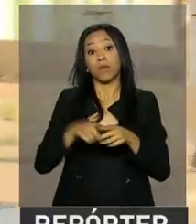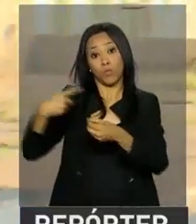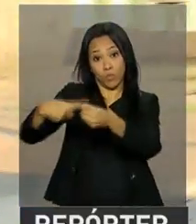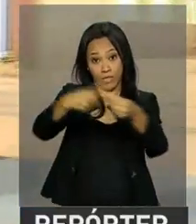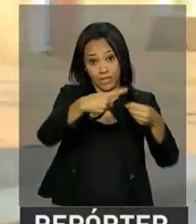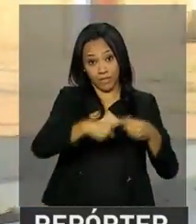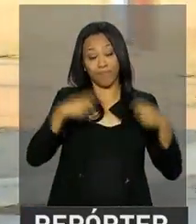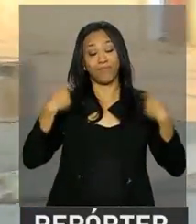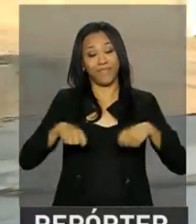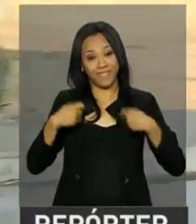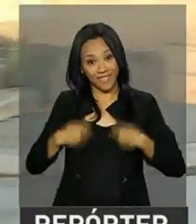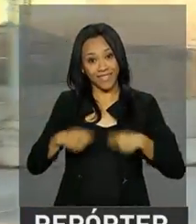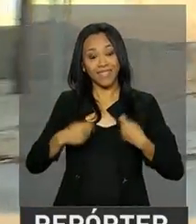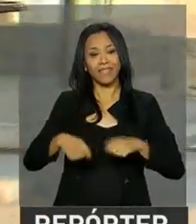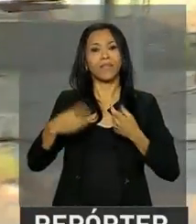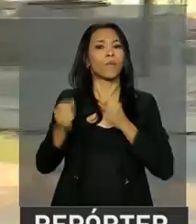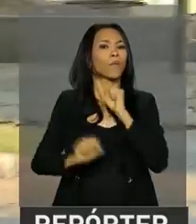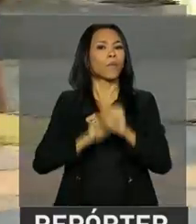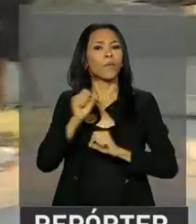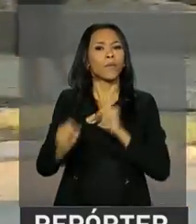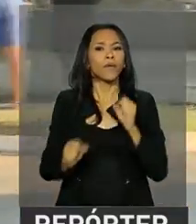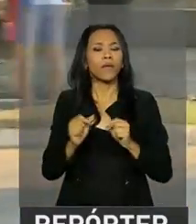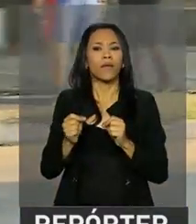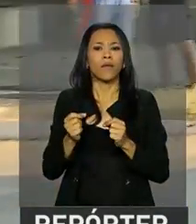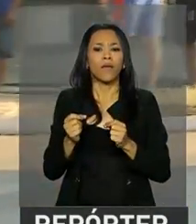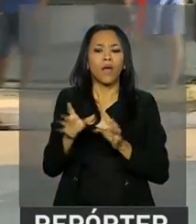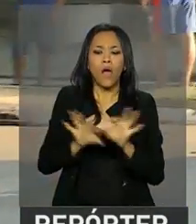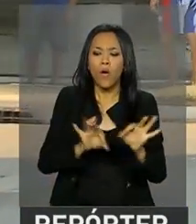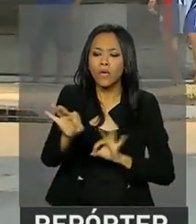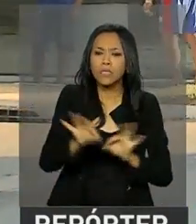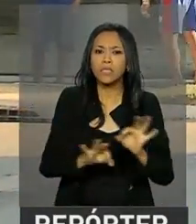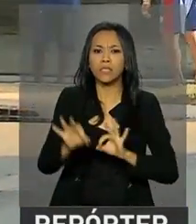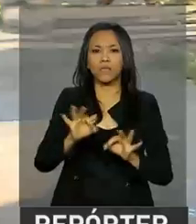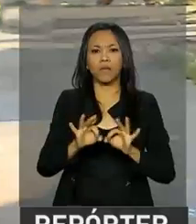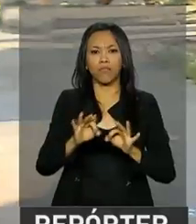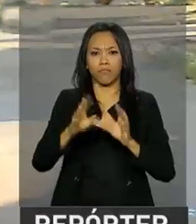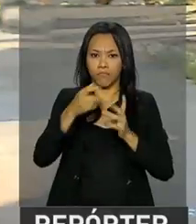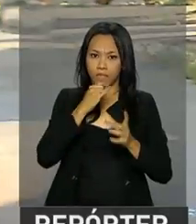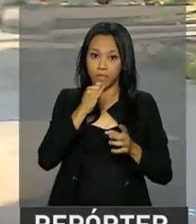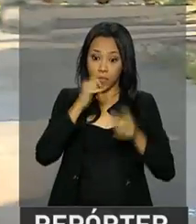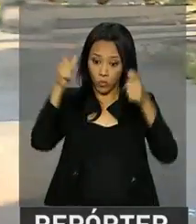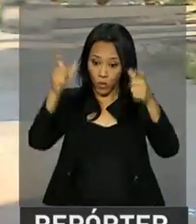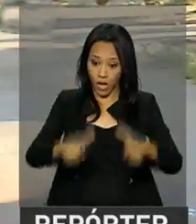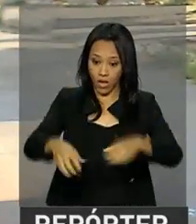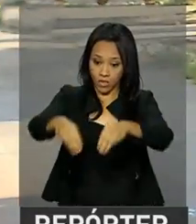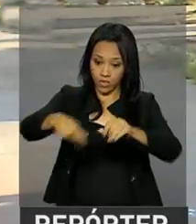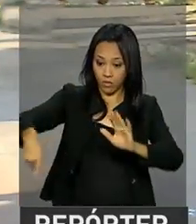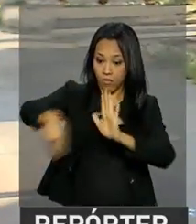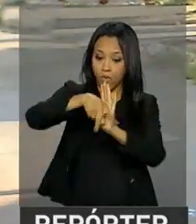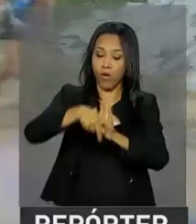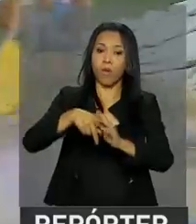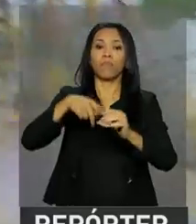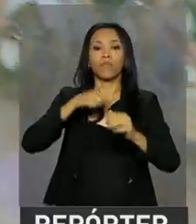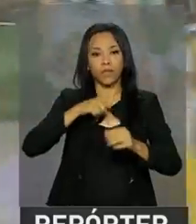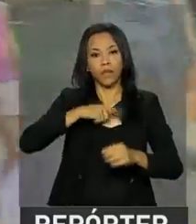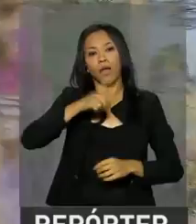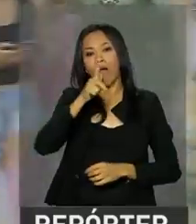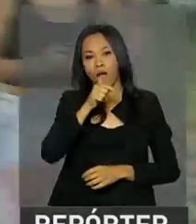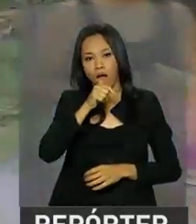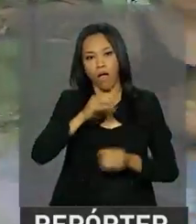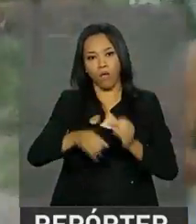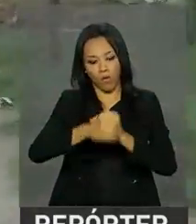de colocar em prática medidas para dotar o local de infraestrutura. As áreas regularizadas deverão ter, no mínimo, água